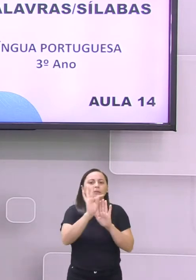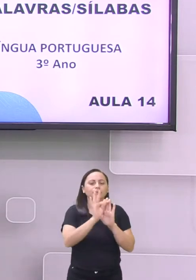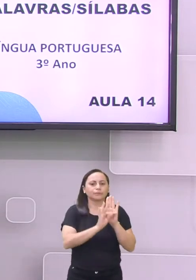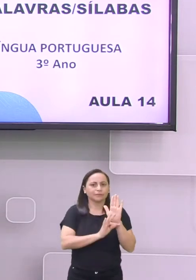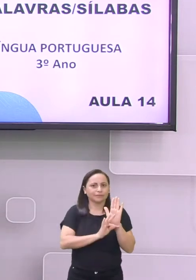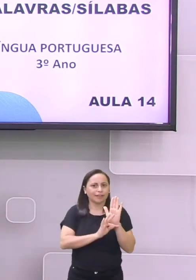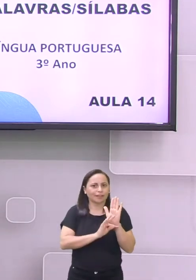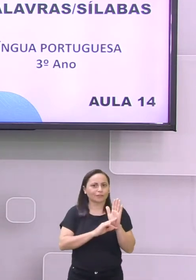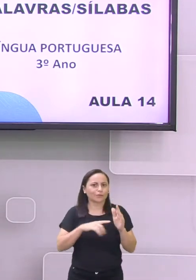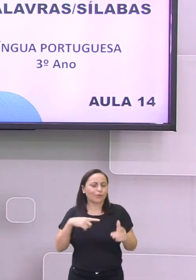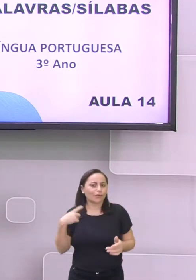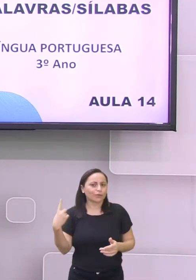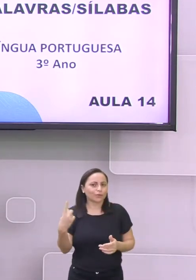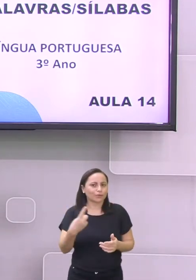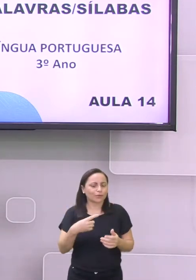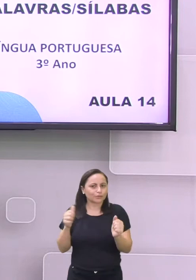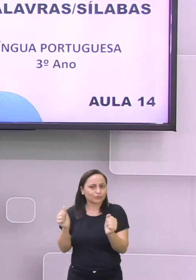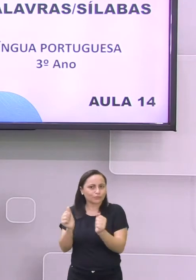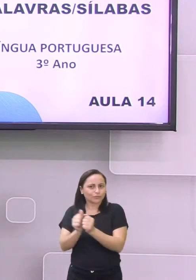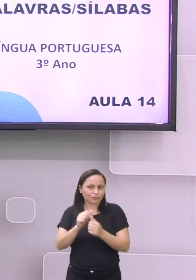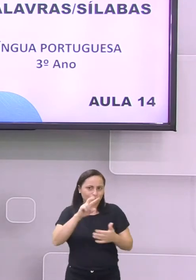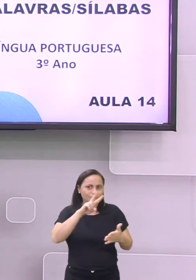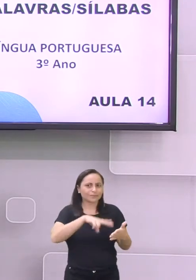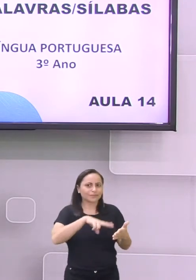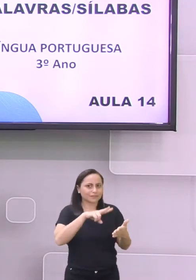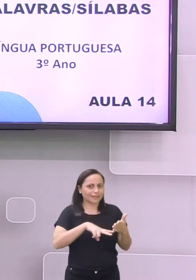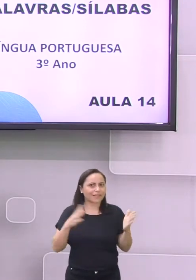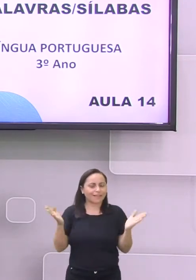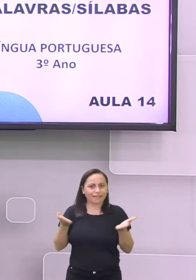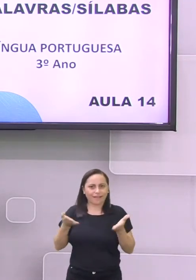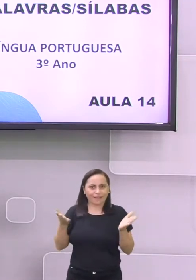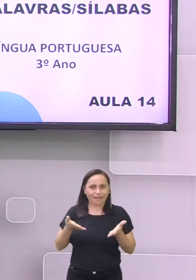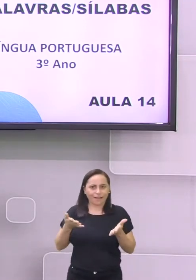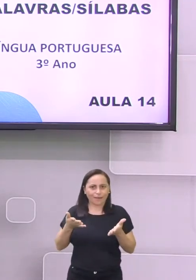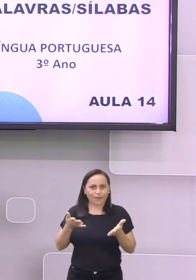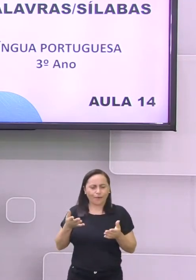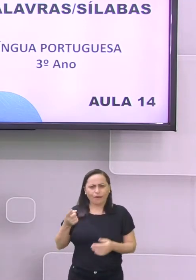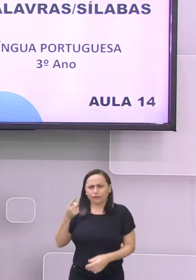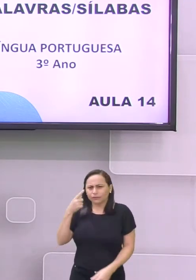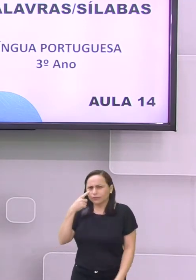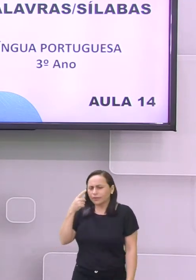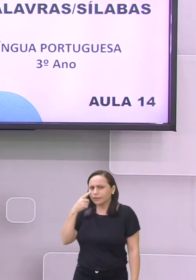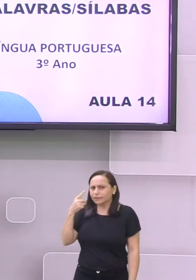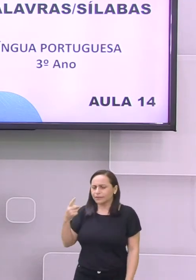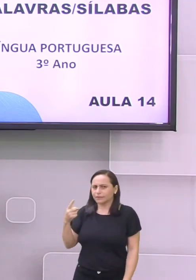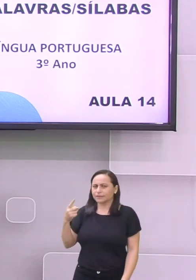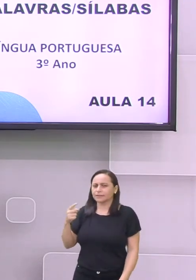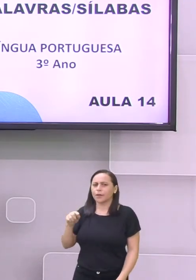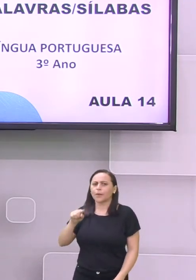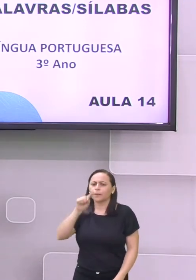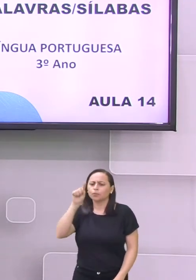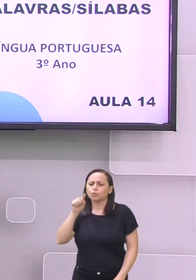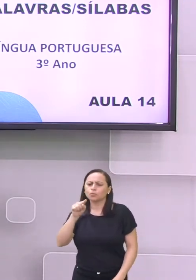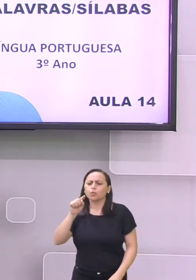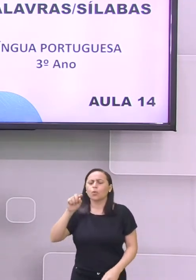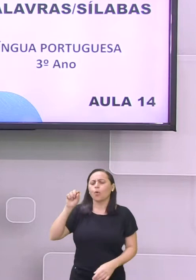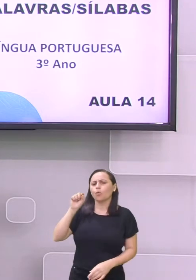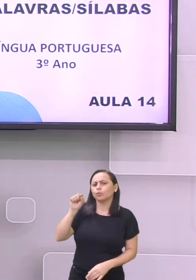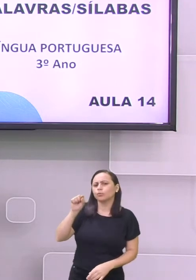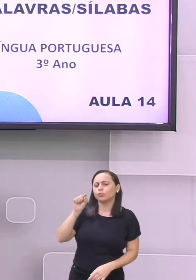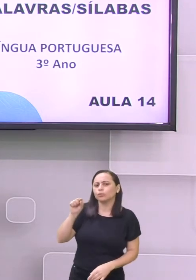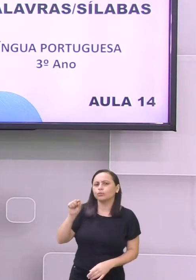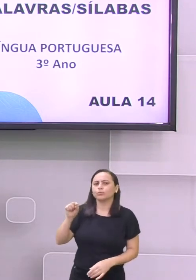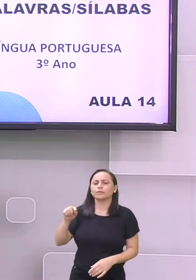vão ler juntinho comigo agora, prestando atenção nas pontuações, nos personagens,